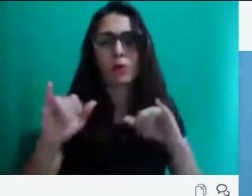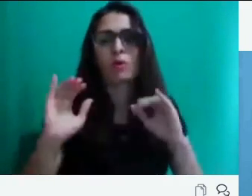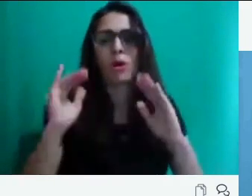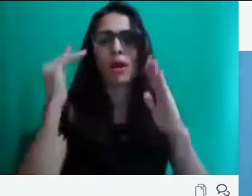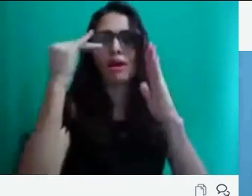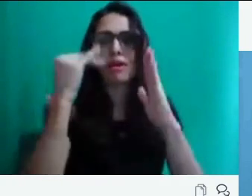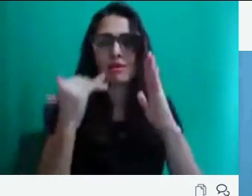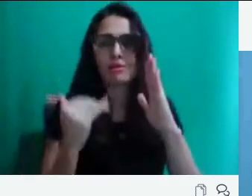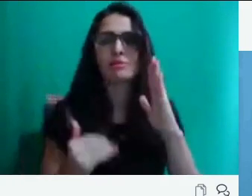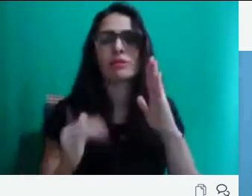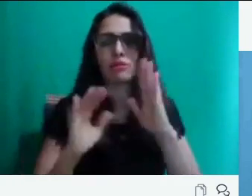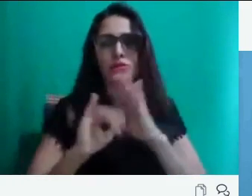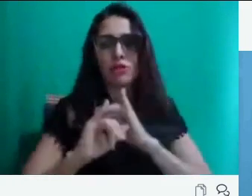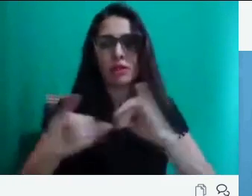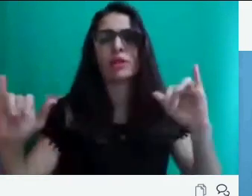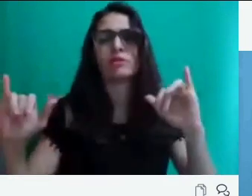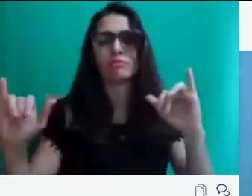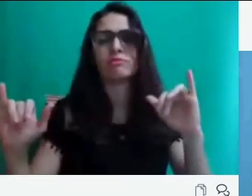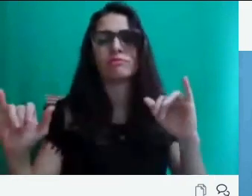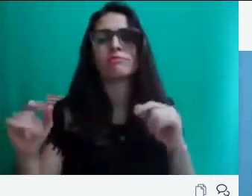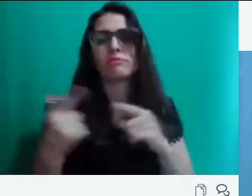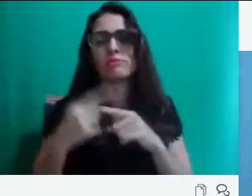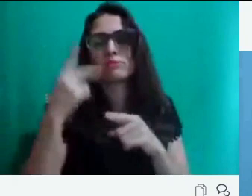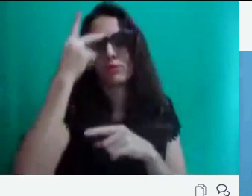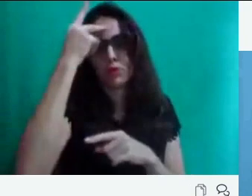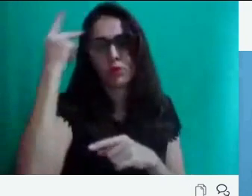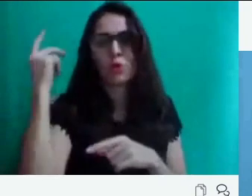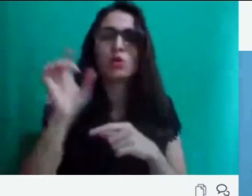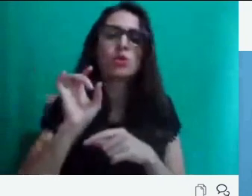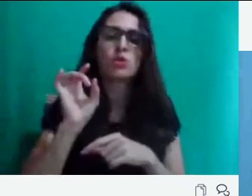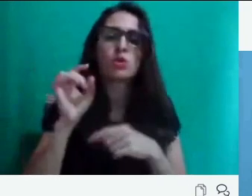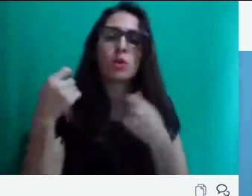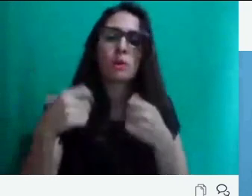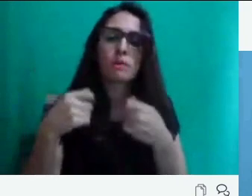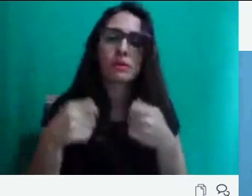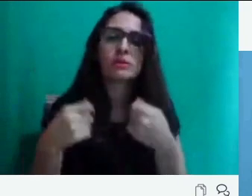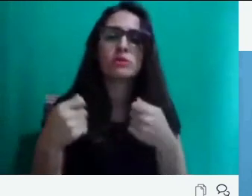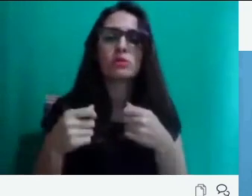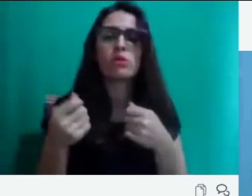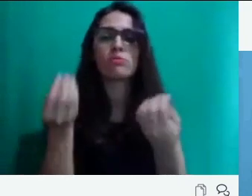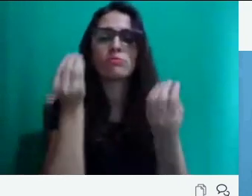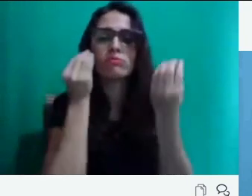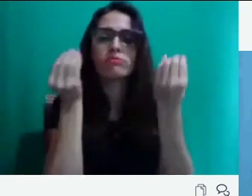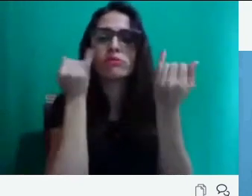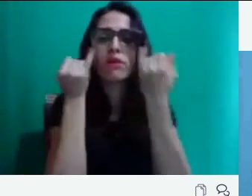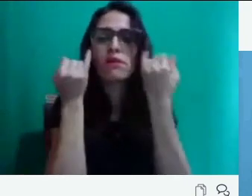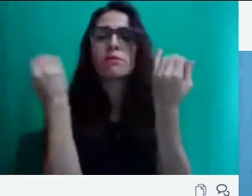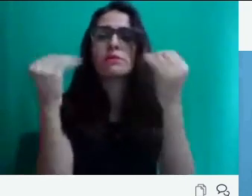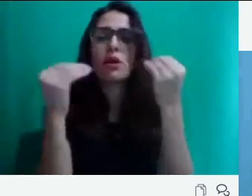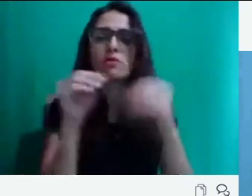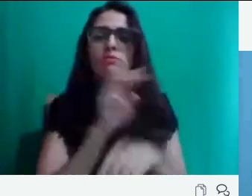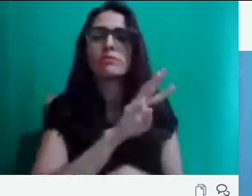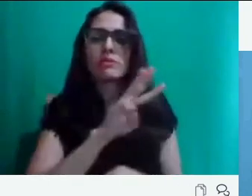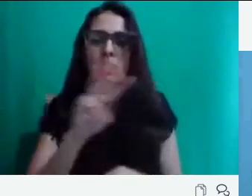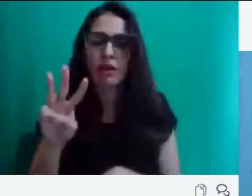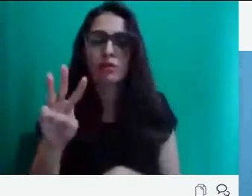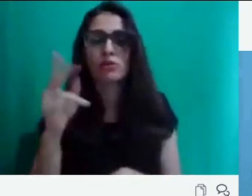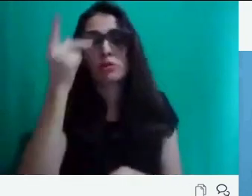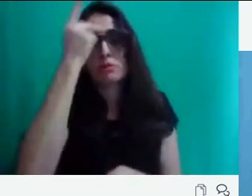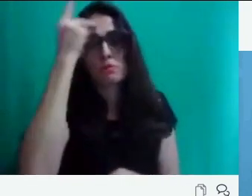listagens divulgadas, né, na habilitadas para o sorteio também, nós colocamos a informação lá. Isso, e aí as pessoas